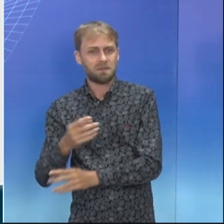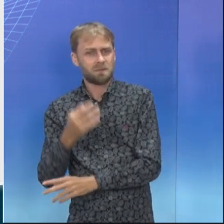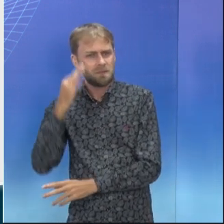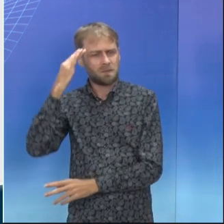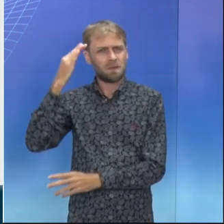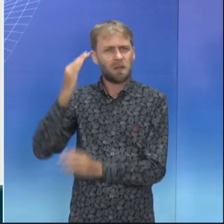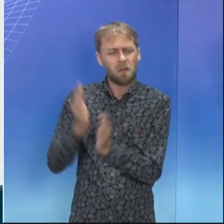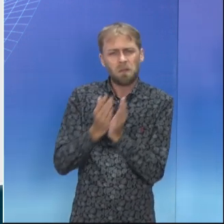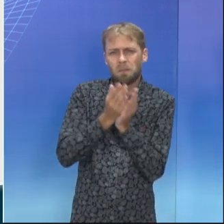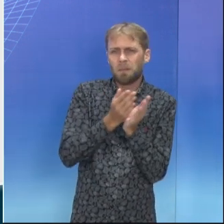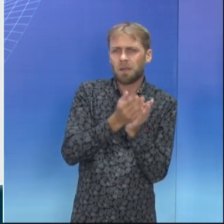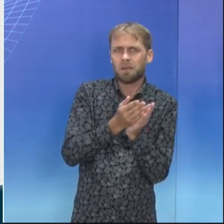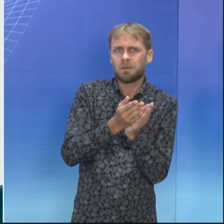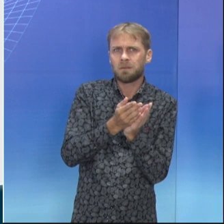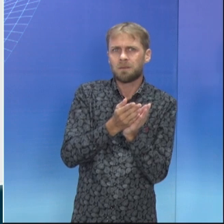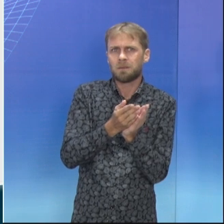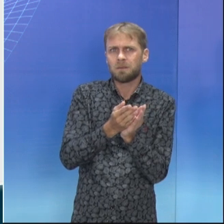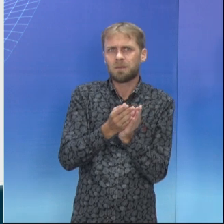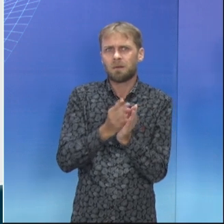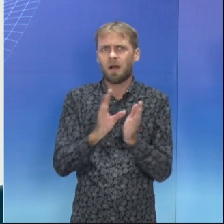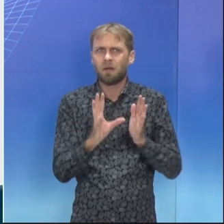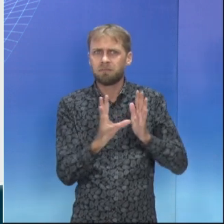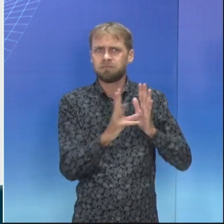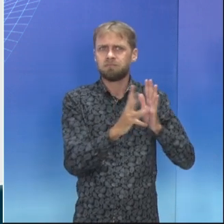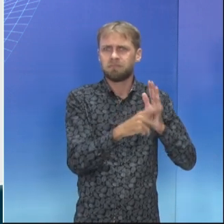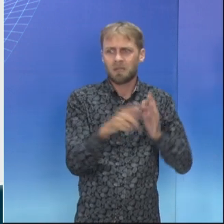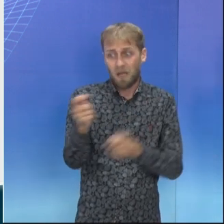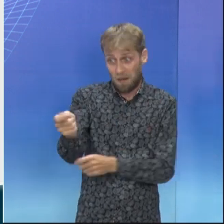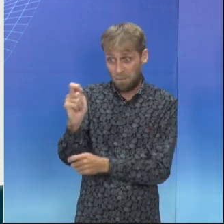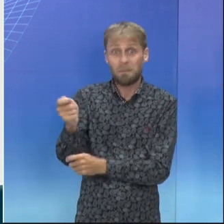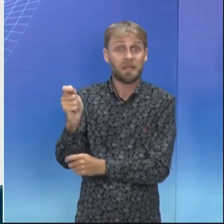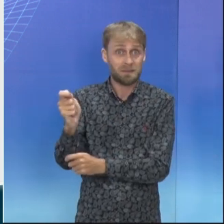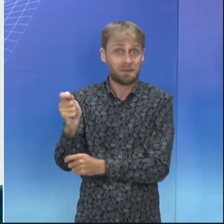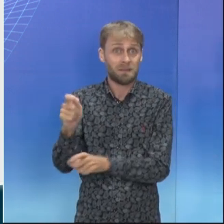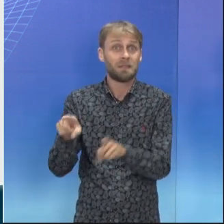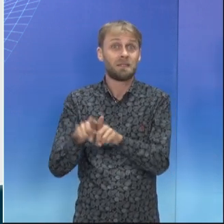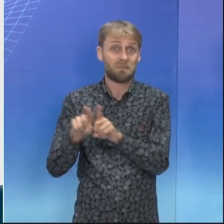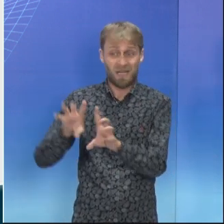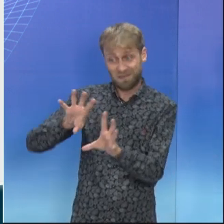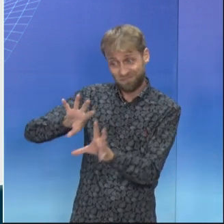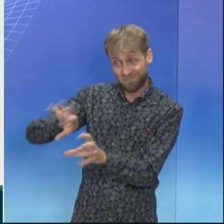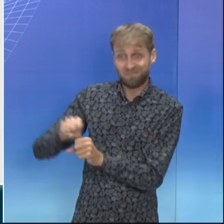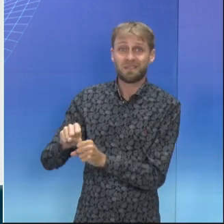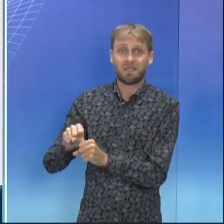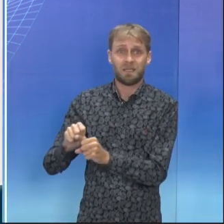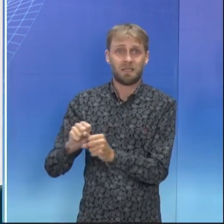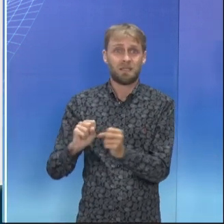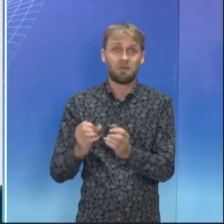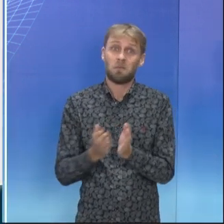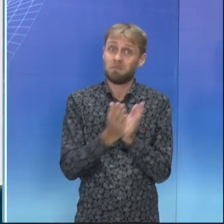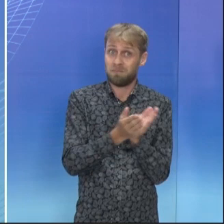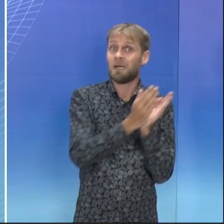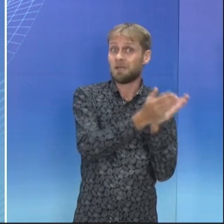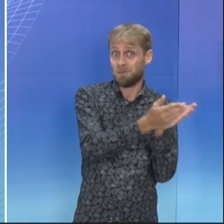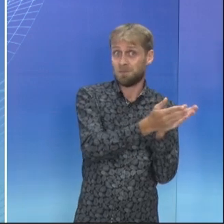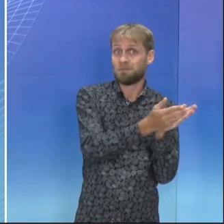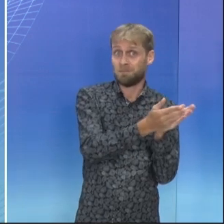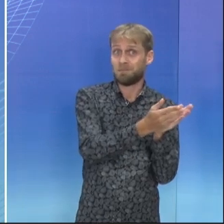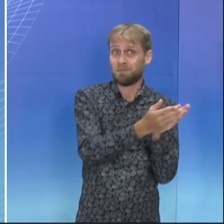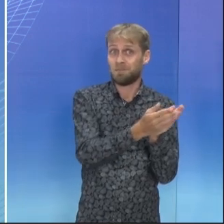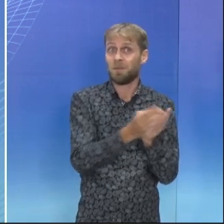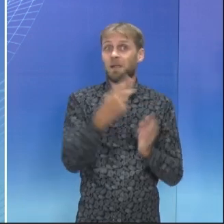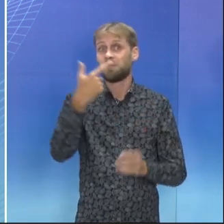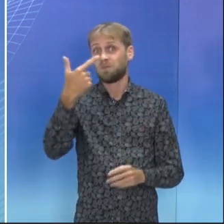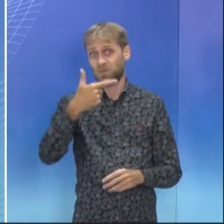lhe afanaste el bote. Então, quando te roubaram a linha de pescar, também te tiraram o bote. Então, ele usa